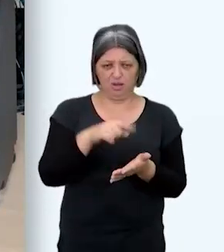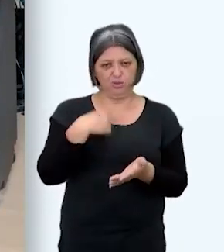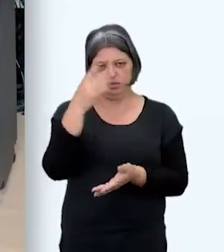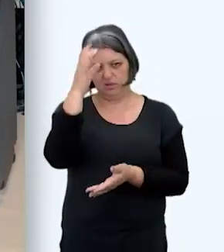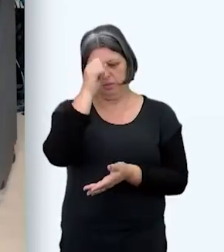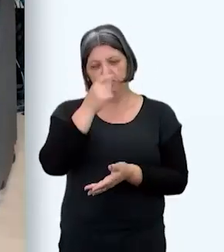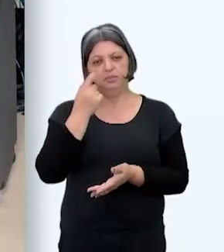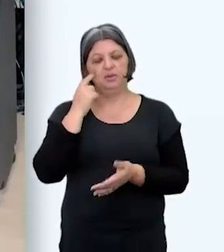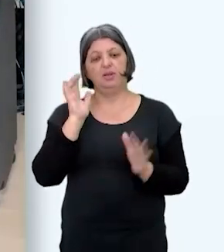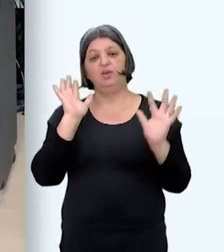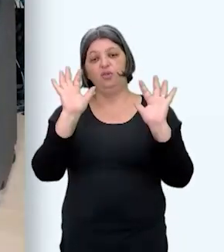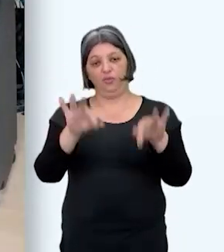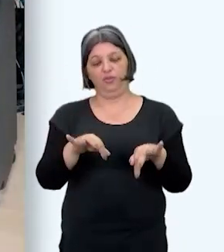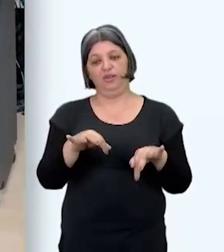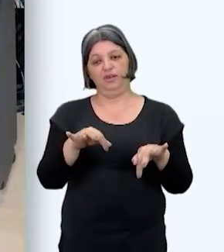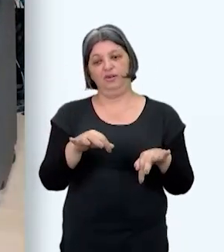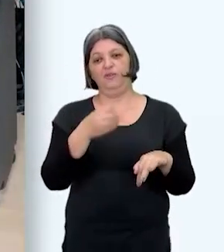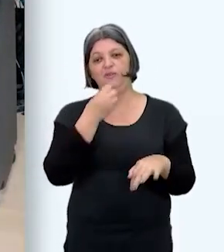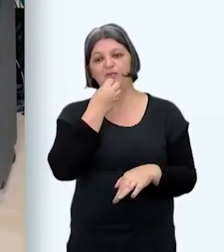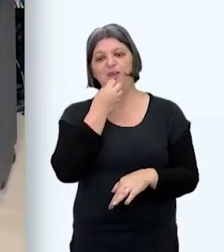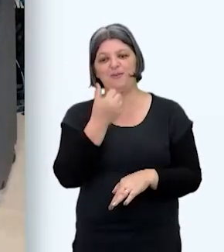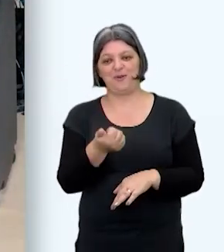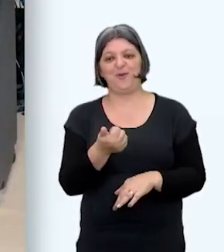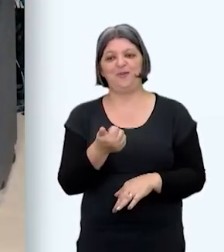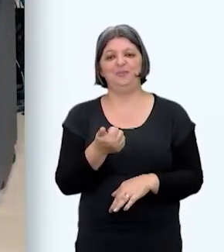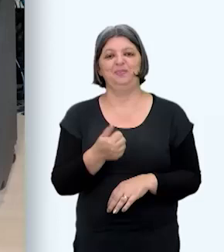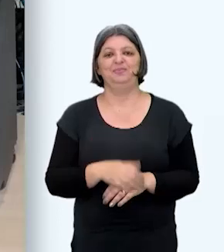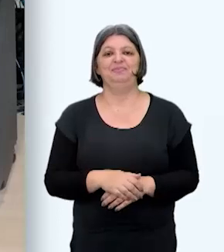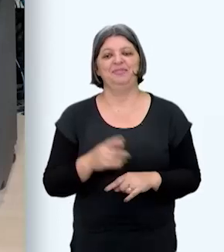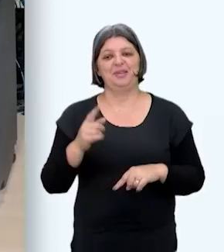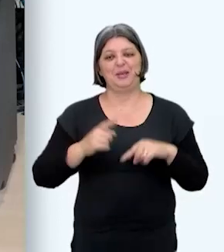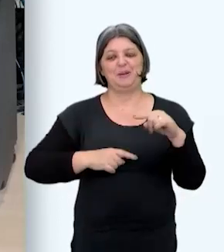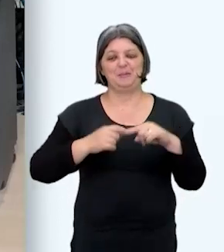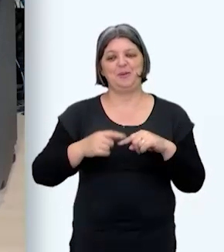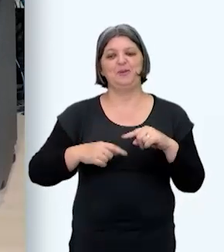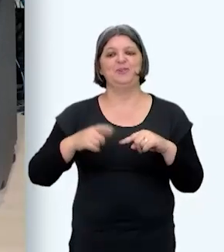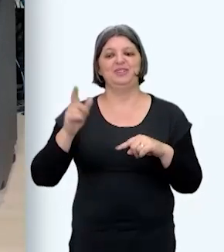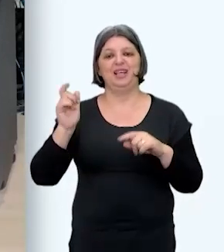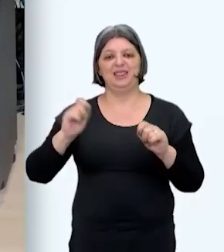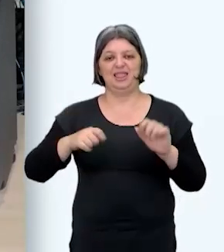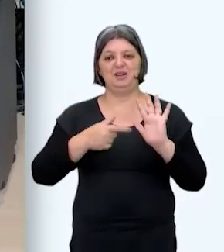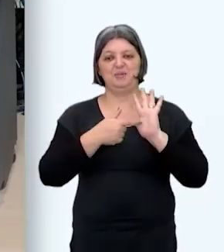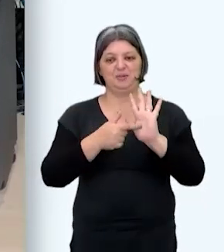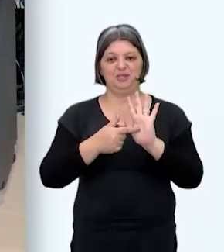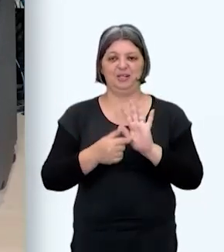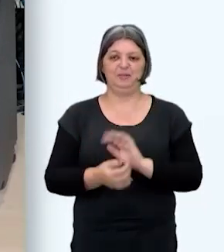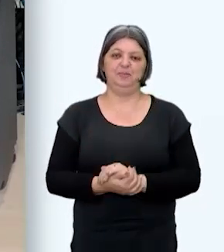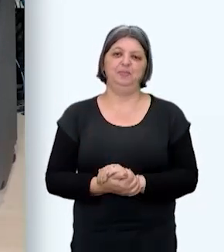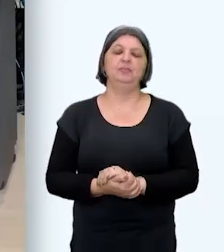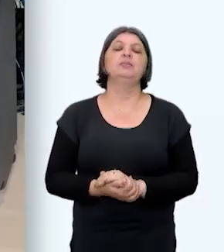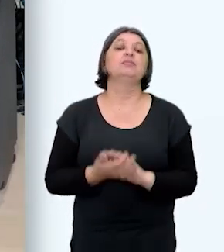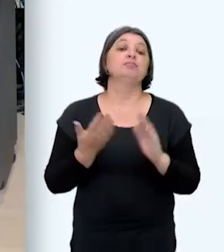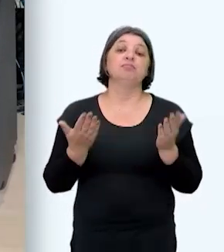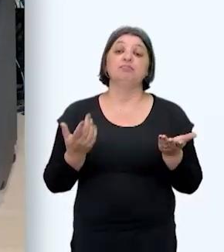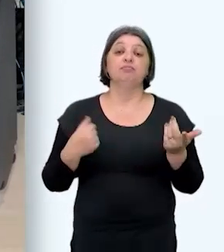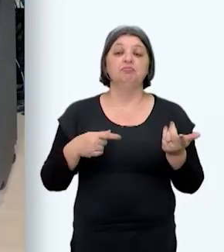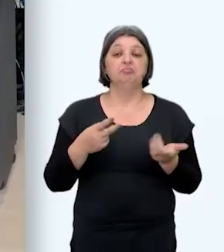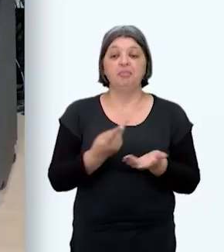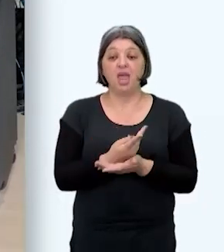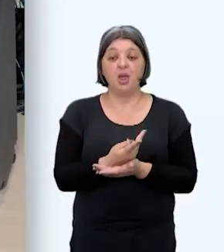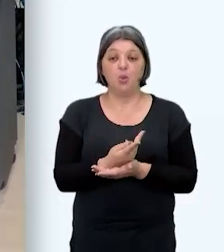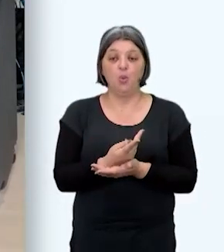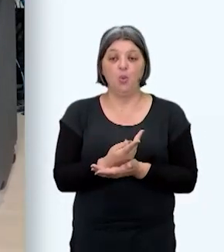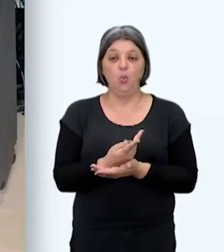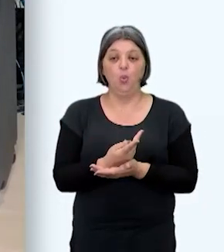vai saindo, no final você vai ter um bom produto a se apresentar, né? Uhum. E quais são aí os erros mais comuns de